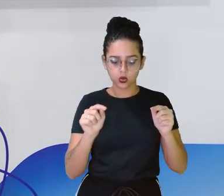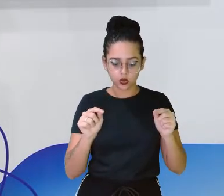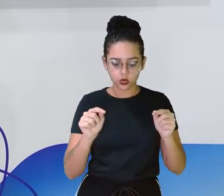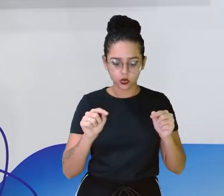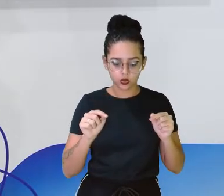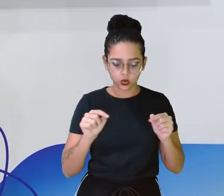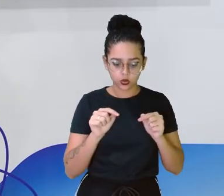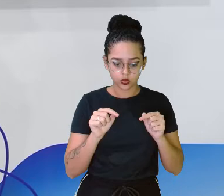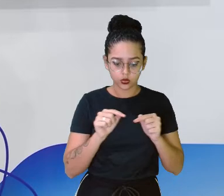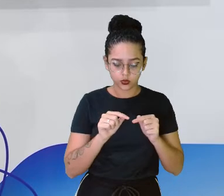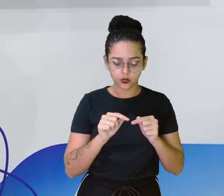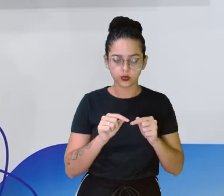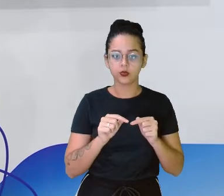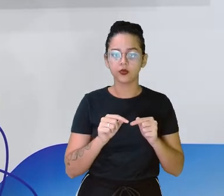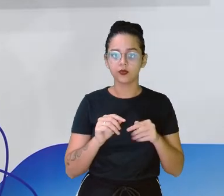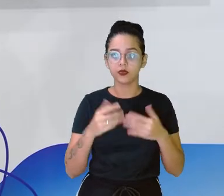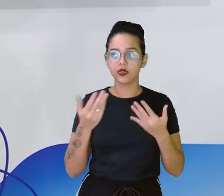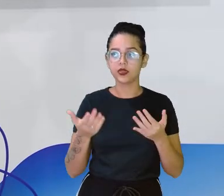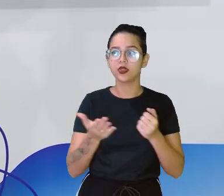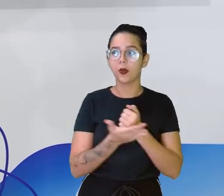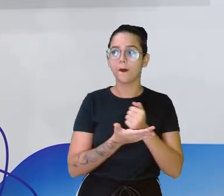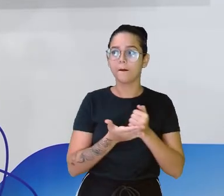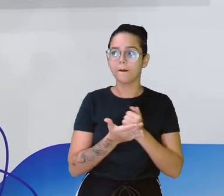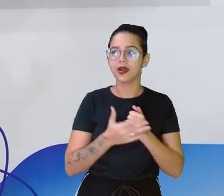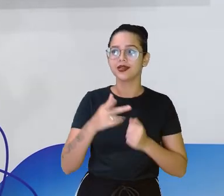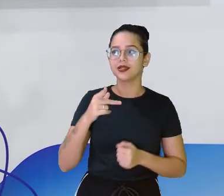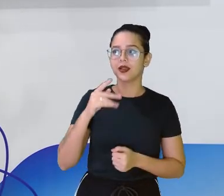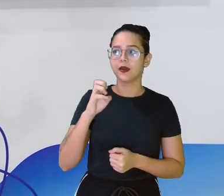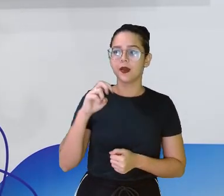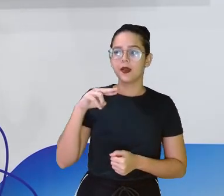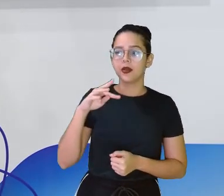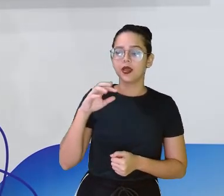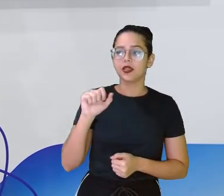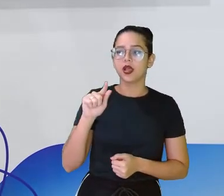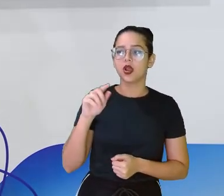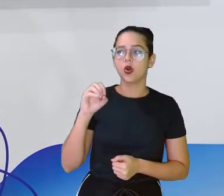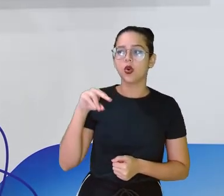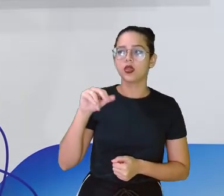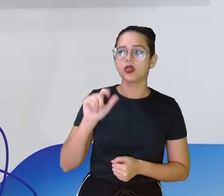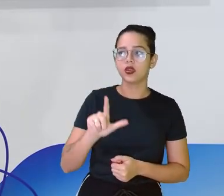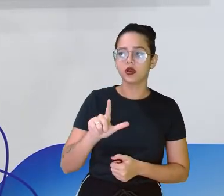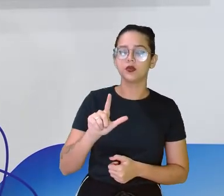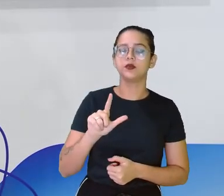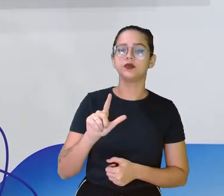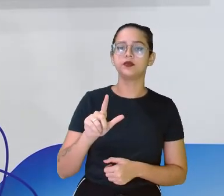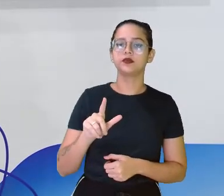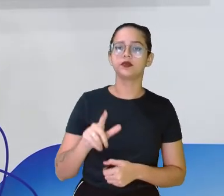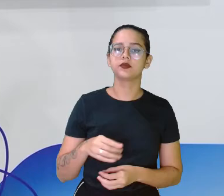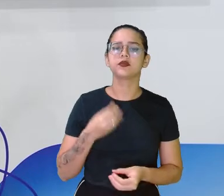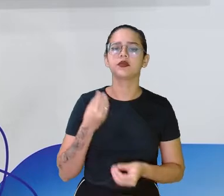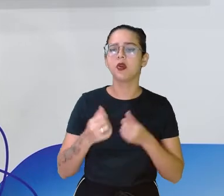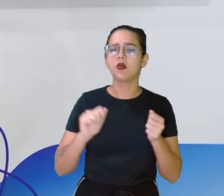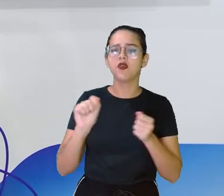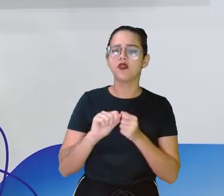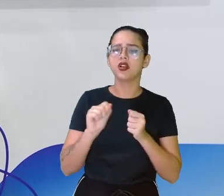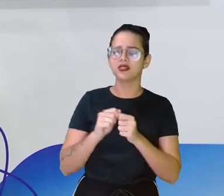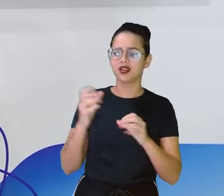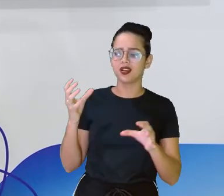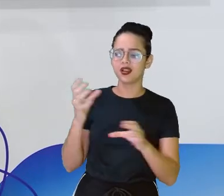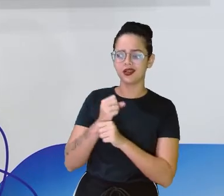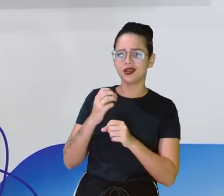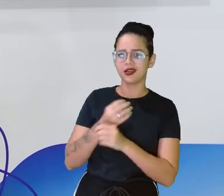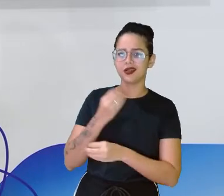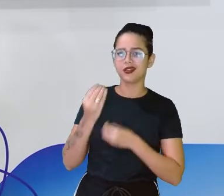pirâmide, ela será de base pentagonal. Beleza? E aqui, como é que a gente vai fazer a